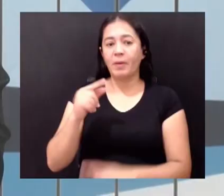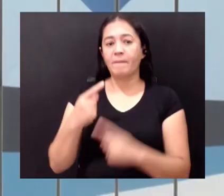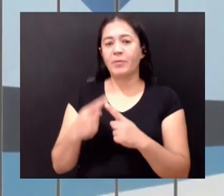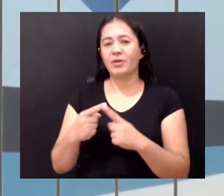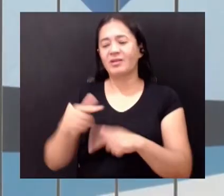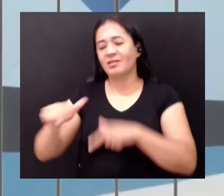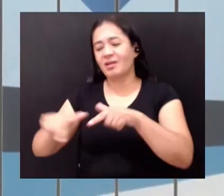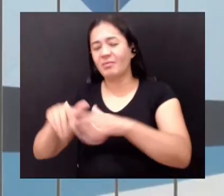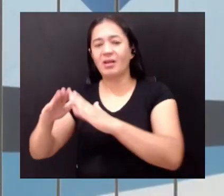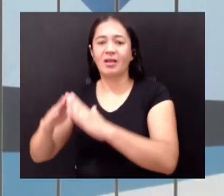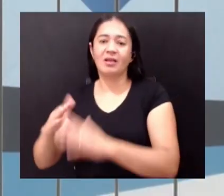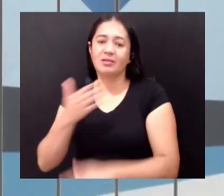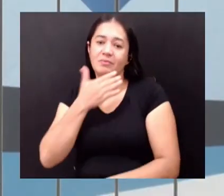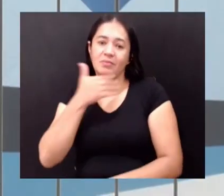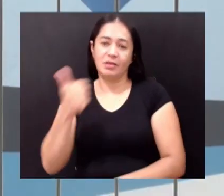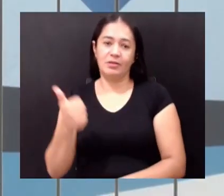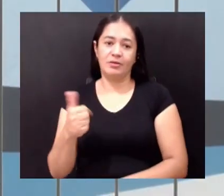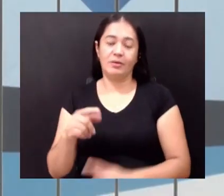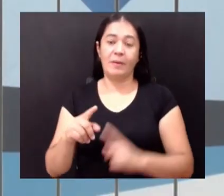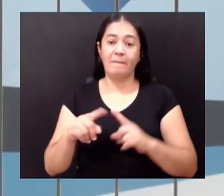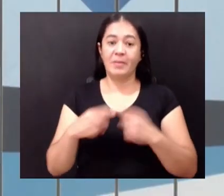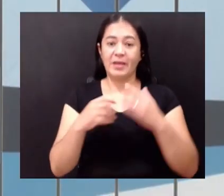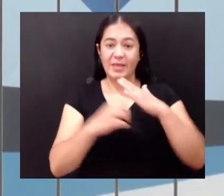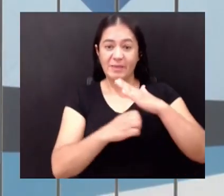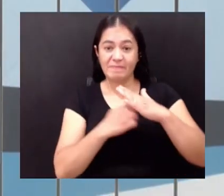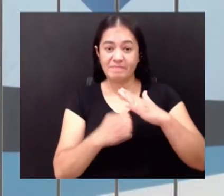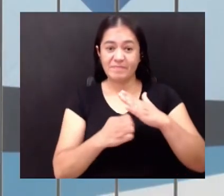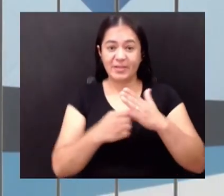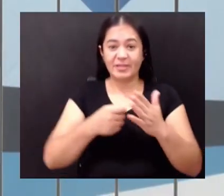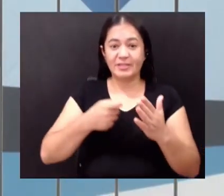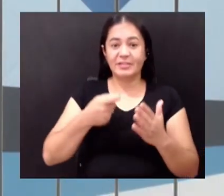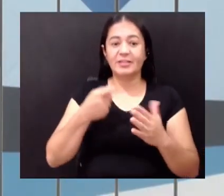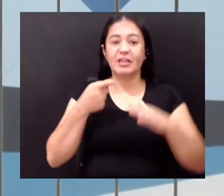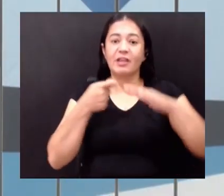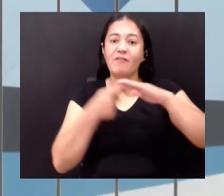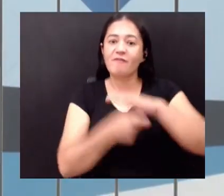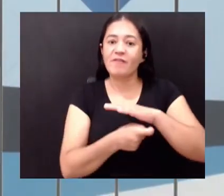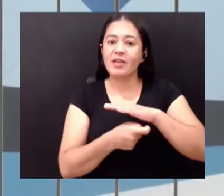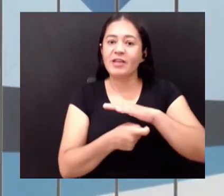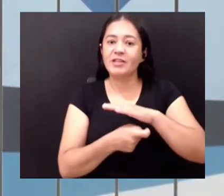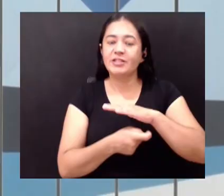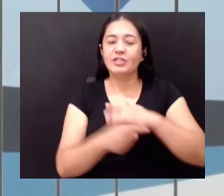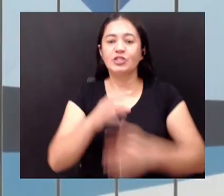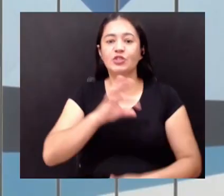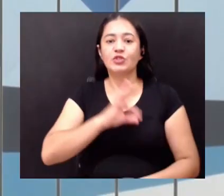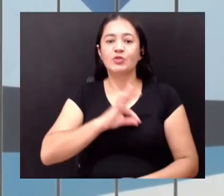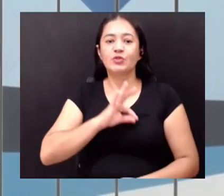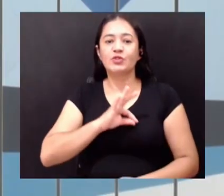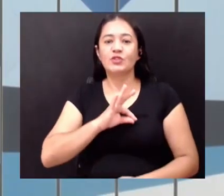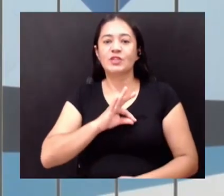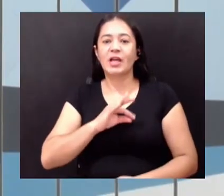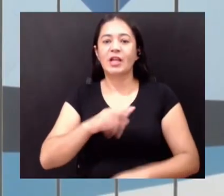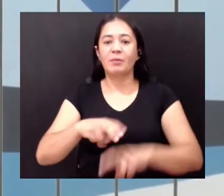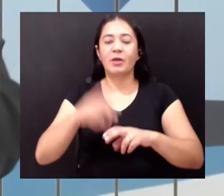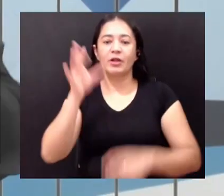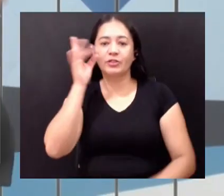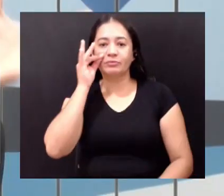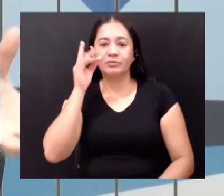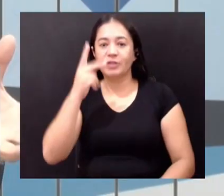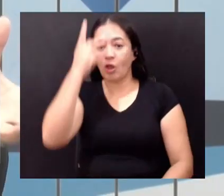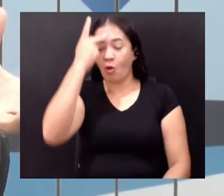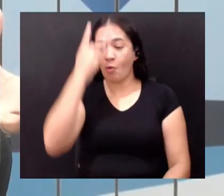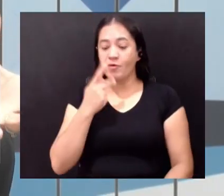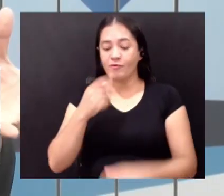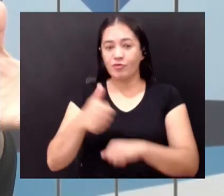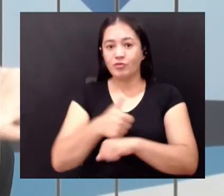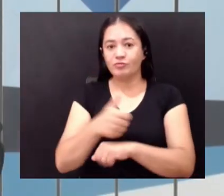Então, as empresas que estão investindo nessa bonificação por presença, por exemplo, são empresas que vão atrair a esse mesmo perfil de profissional. E aí também, no